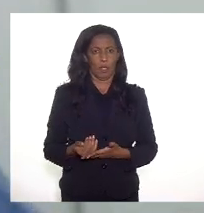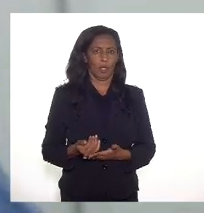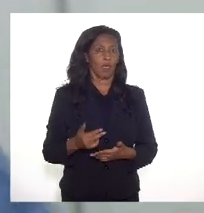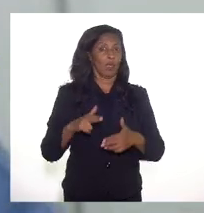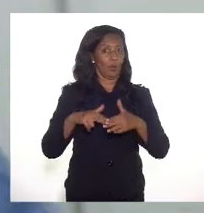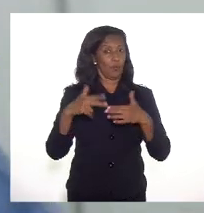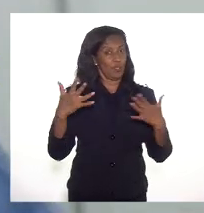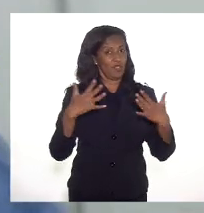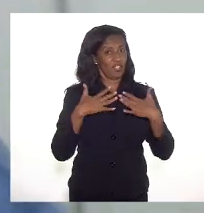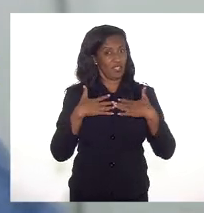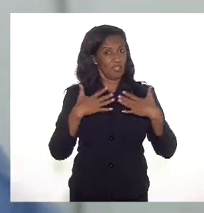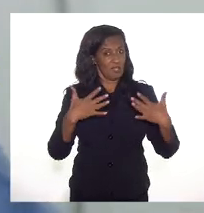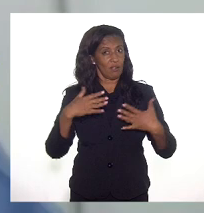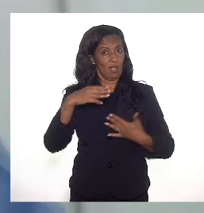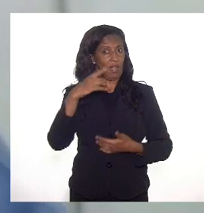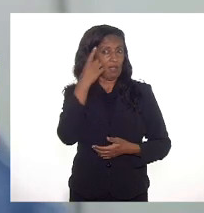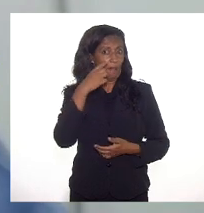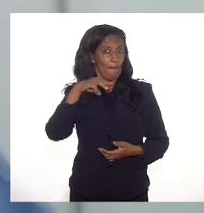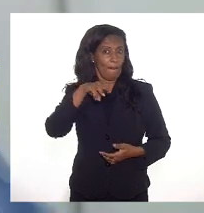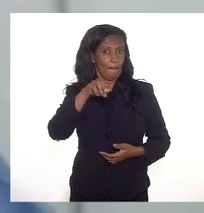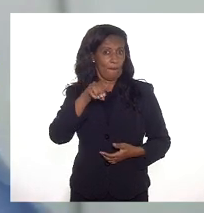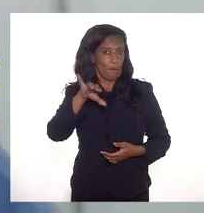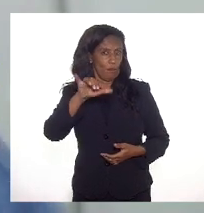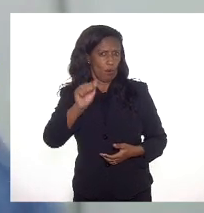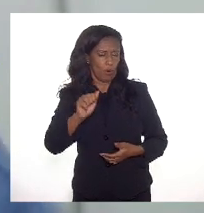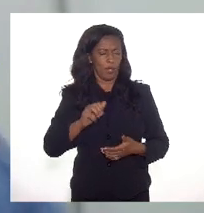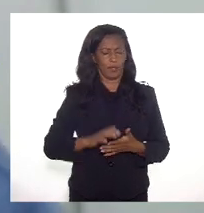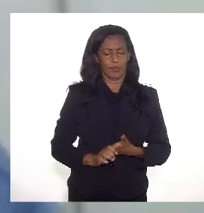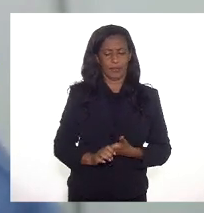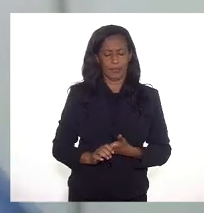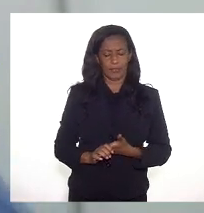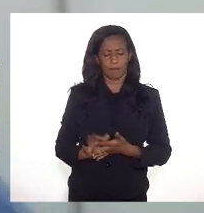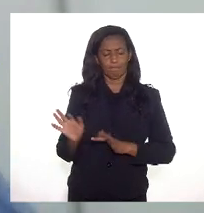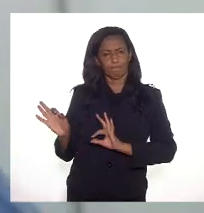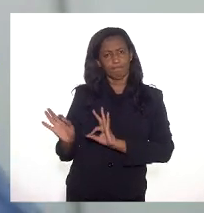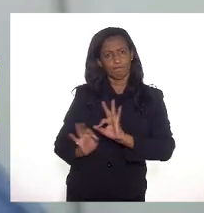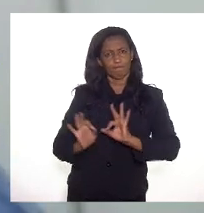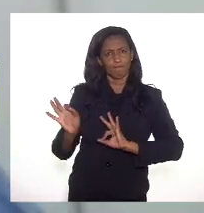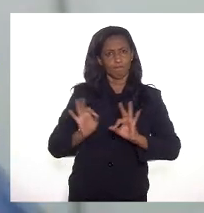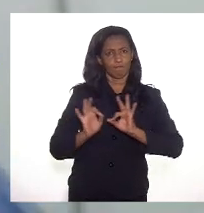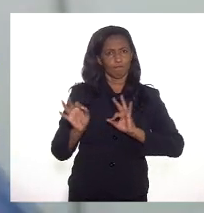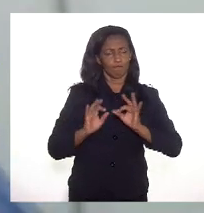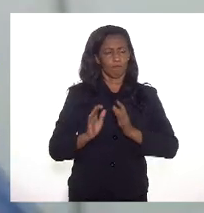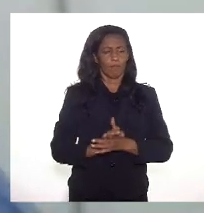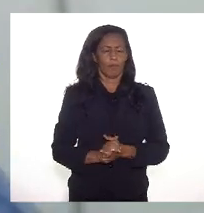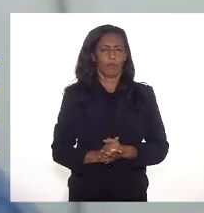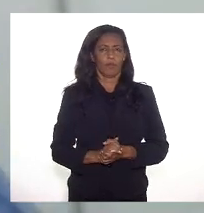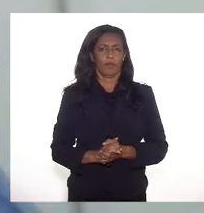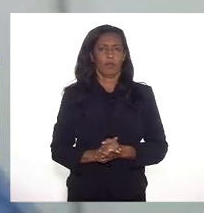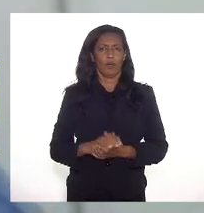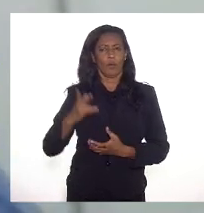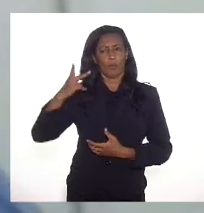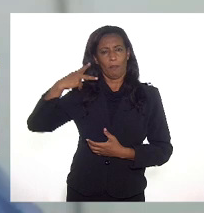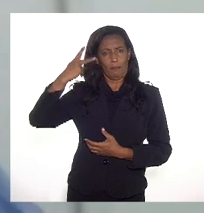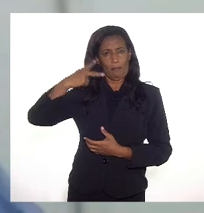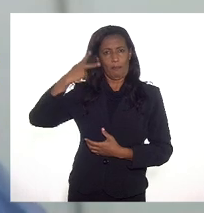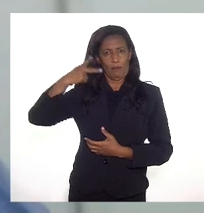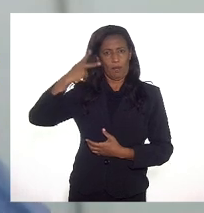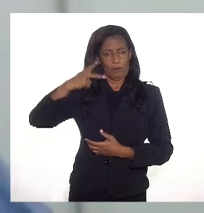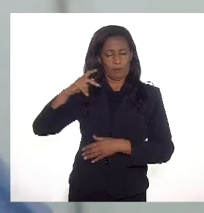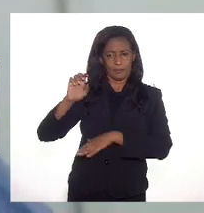deputada Mônica Francisco, que, de uma forma mais intensa, o parlamento fluminense